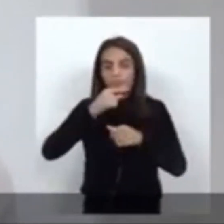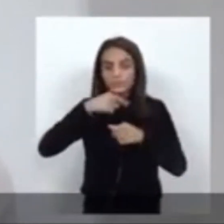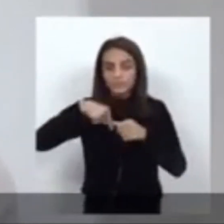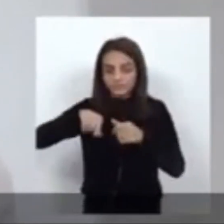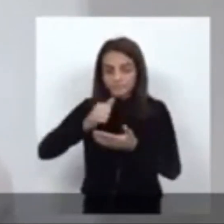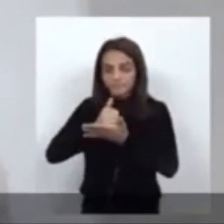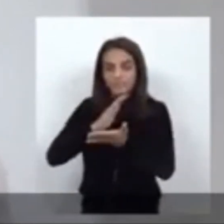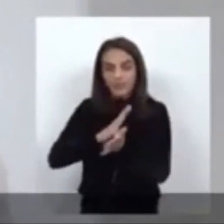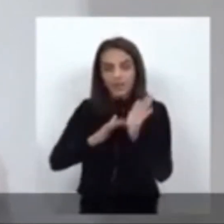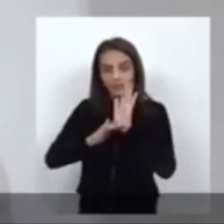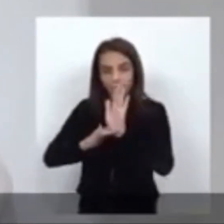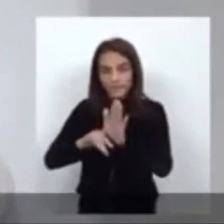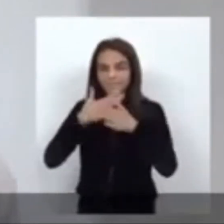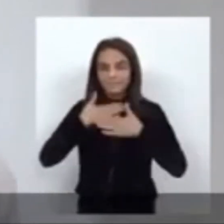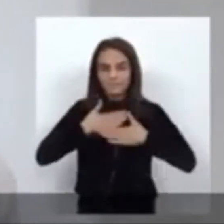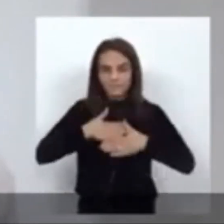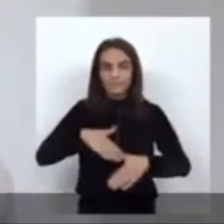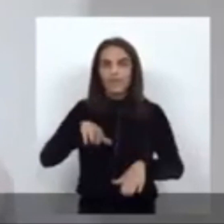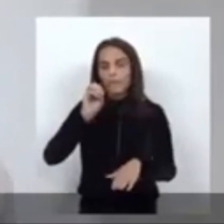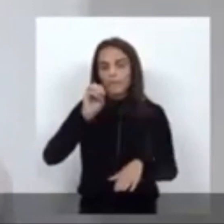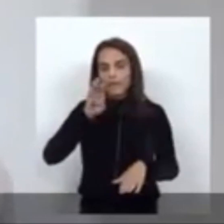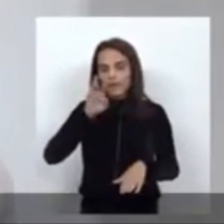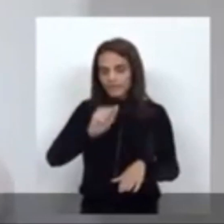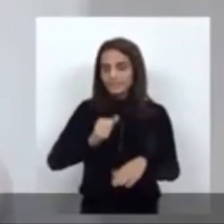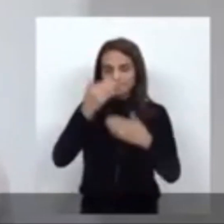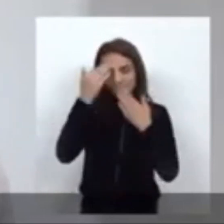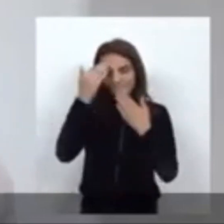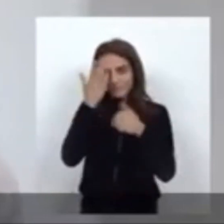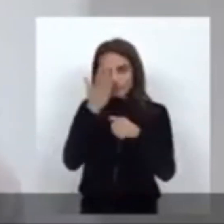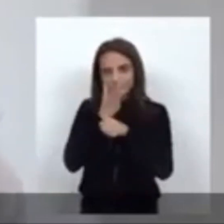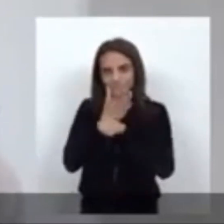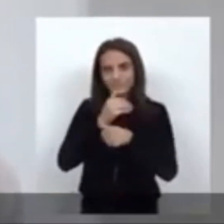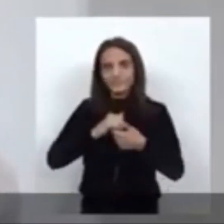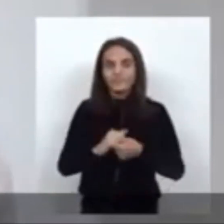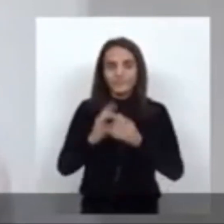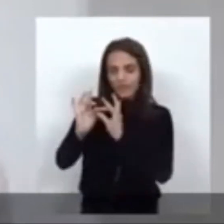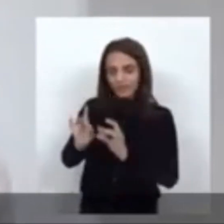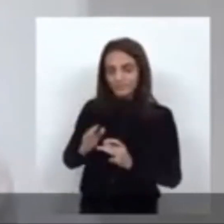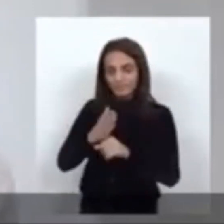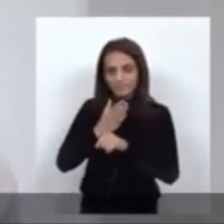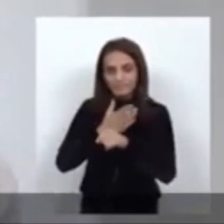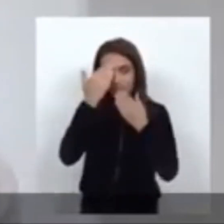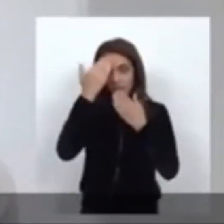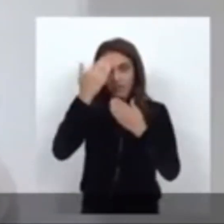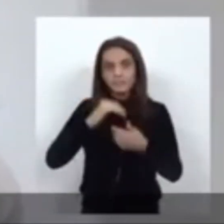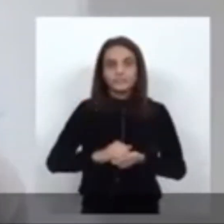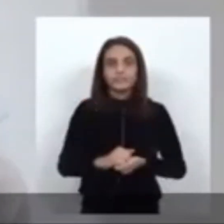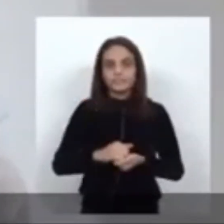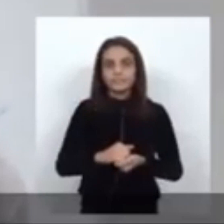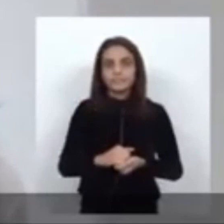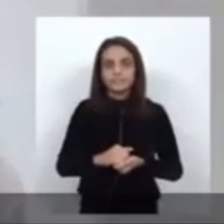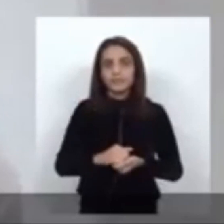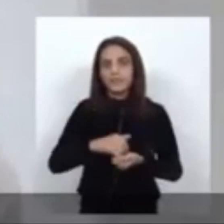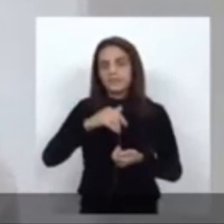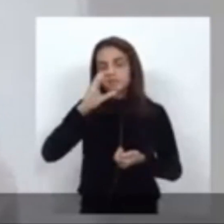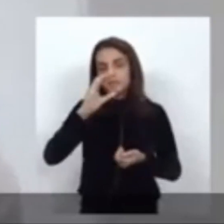fiquem tranquilos. Roberta, muito obrigada mesmo pela sua participação da equipe. Quero agradecer em meu nome, em nome da